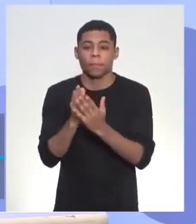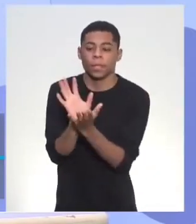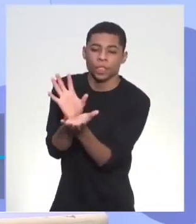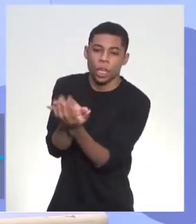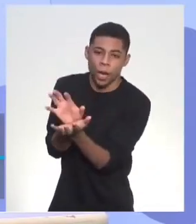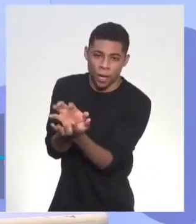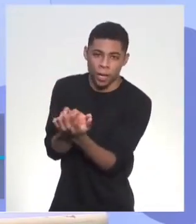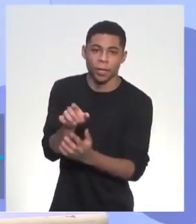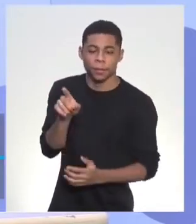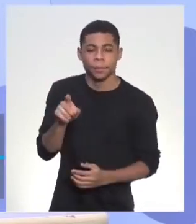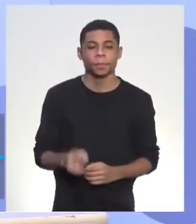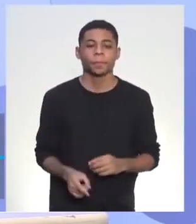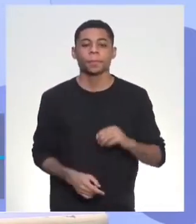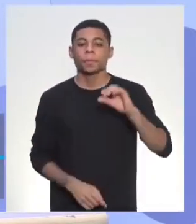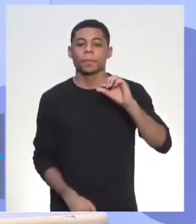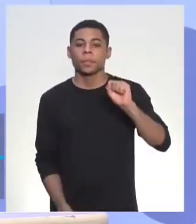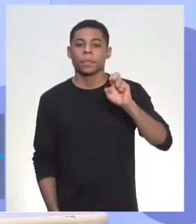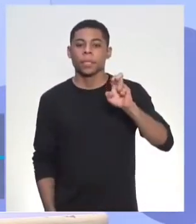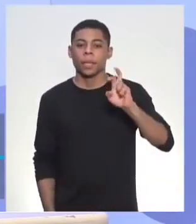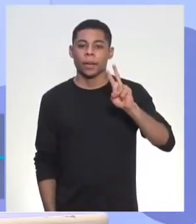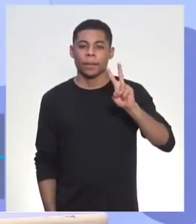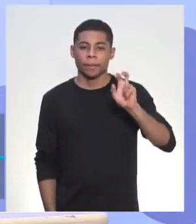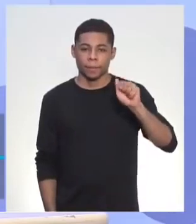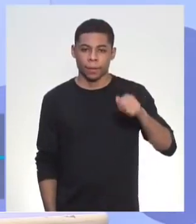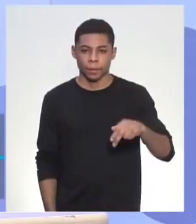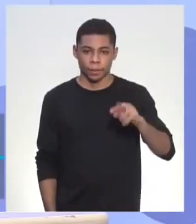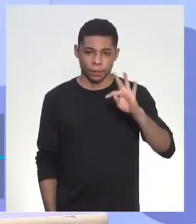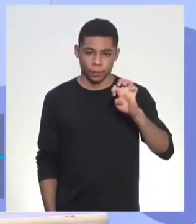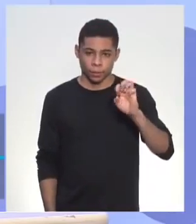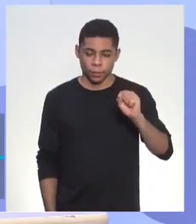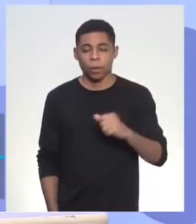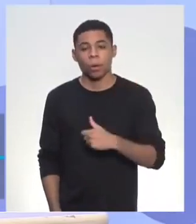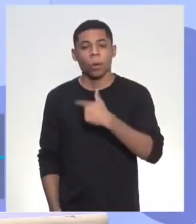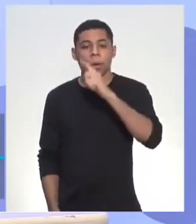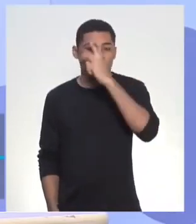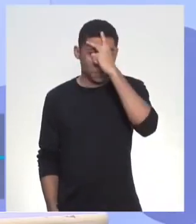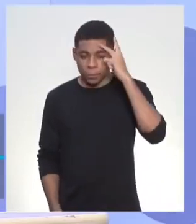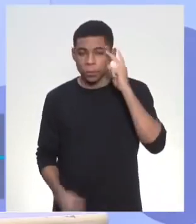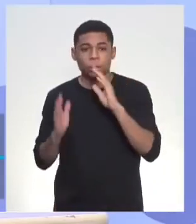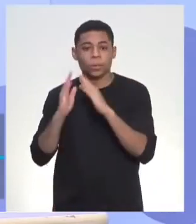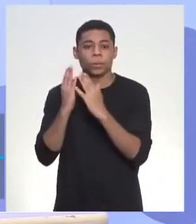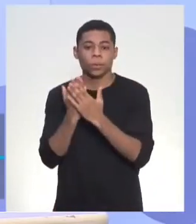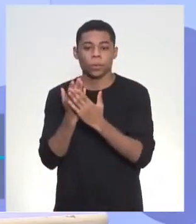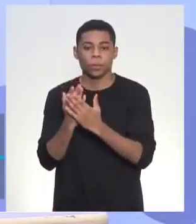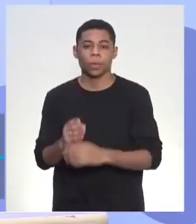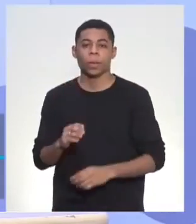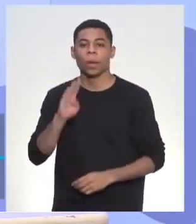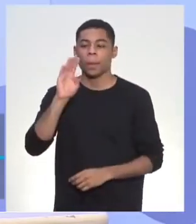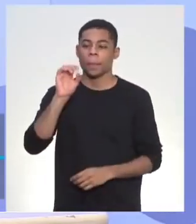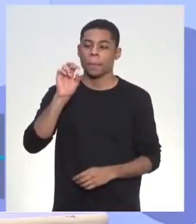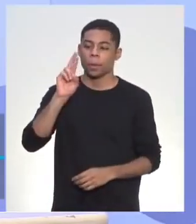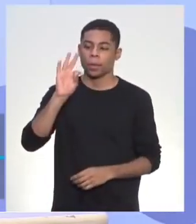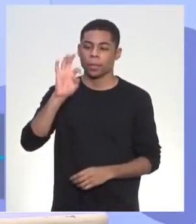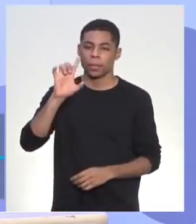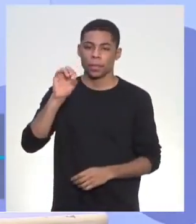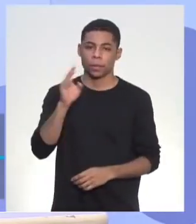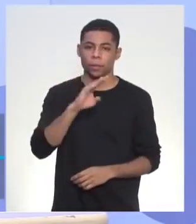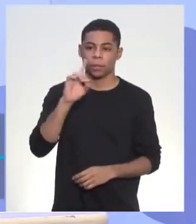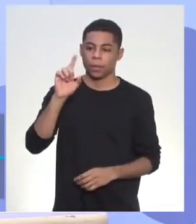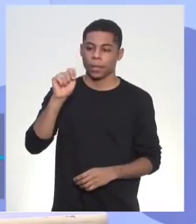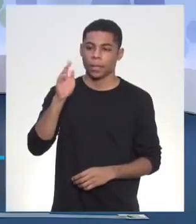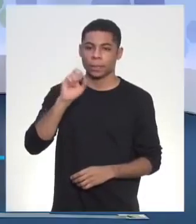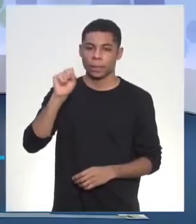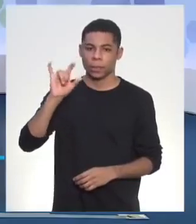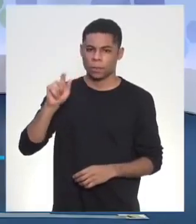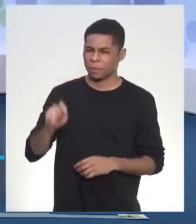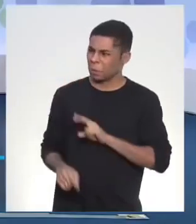que está aqui com a gente, de Cervantes. Tem também aqui o pessoal da escola Bortelo da Silva. Que nome difícil,